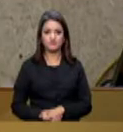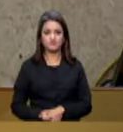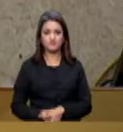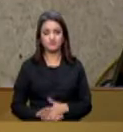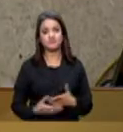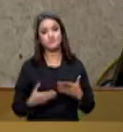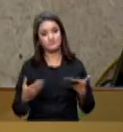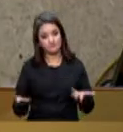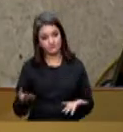eu repiso, então,